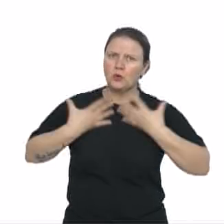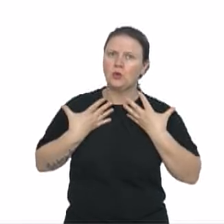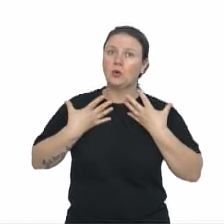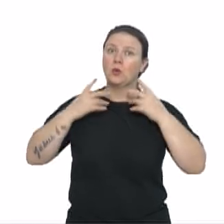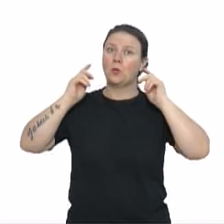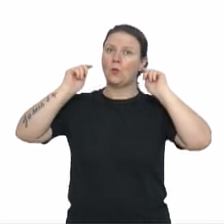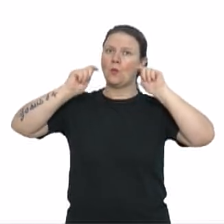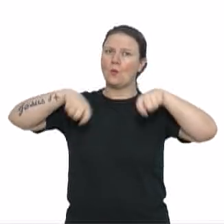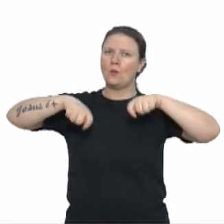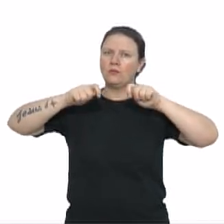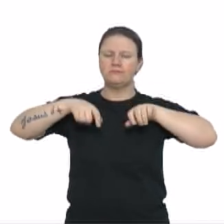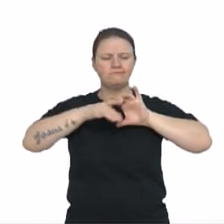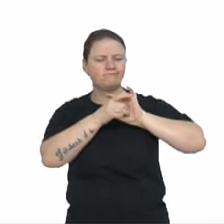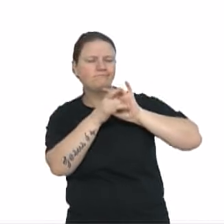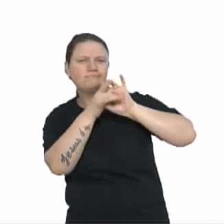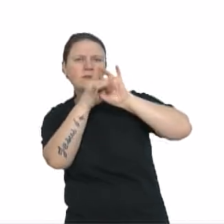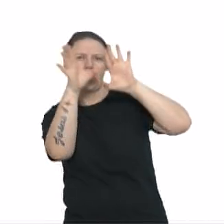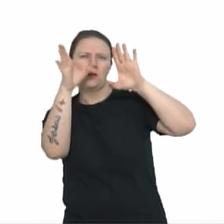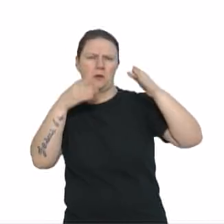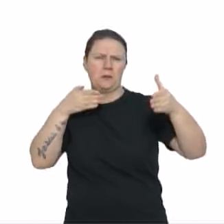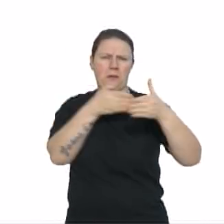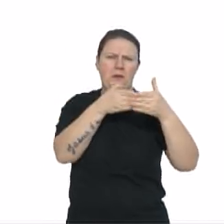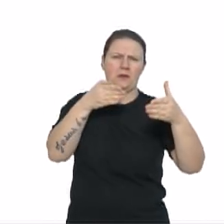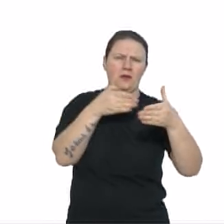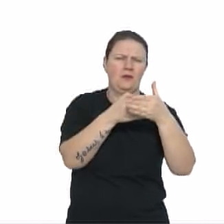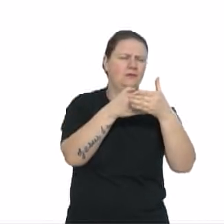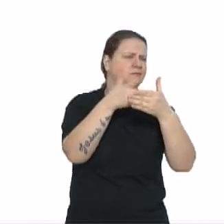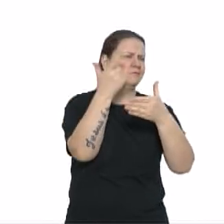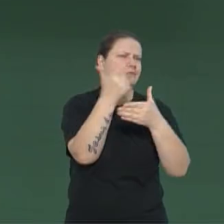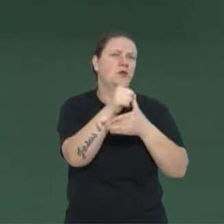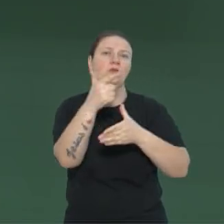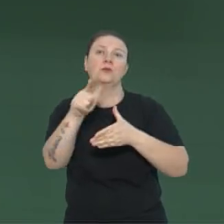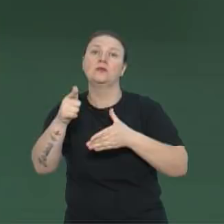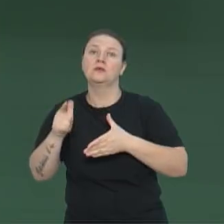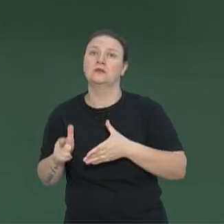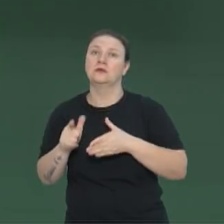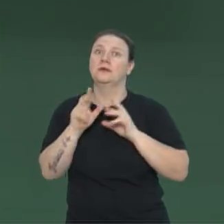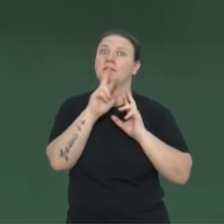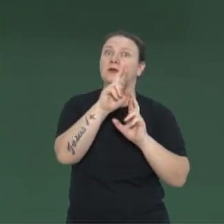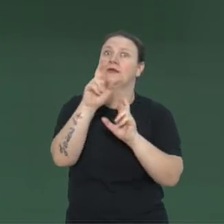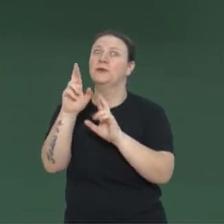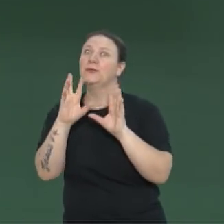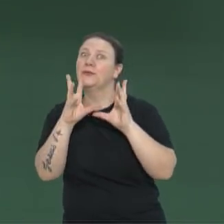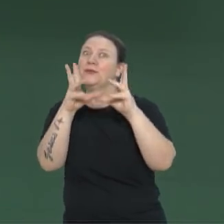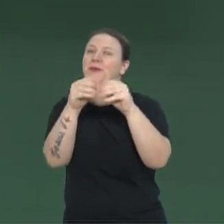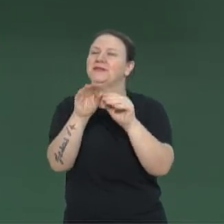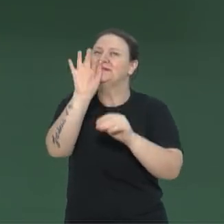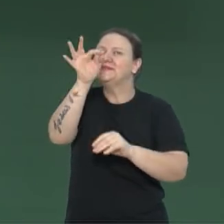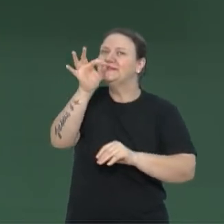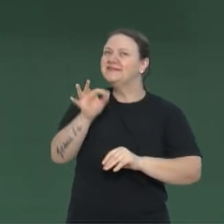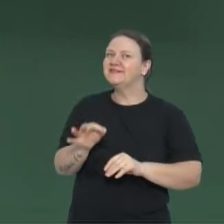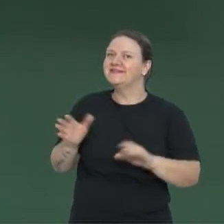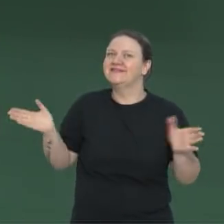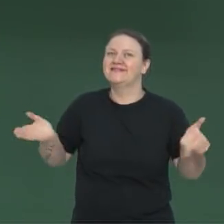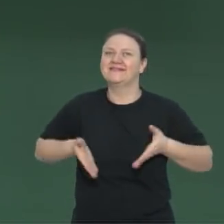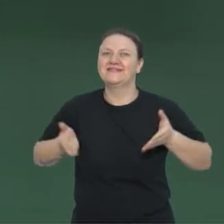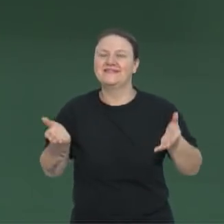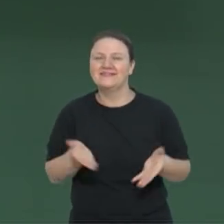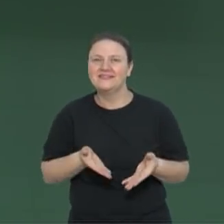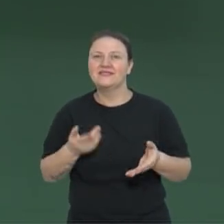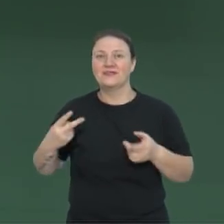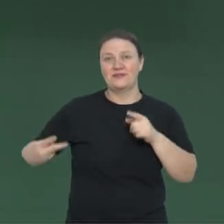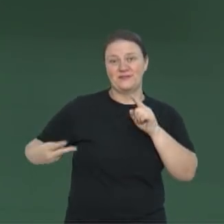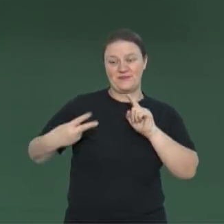grande amplitude livres de qualquer restrição. Espero que vocês estejam indo bem, viu? Porque agora a gente vai